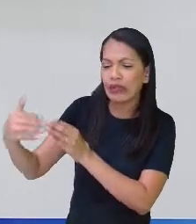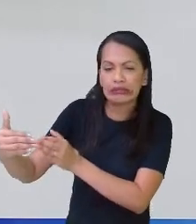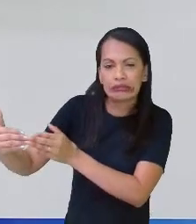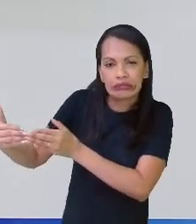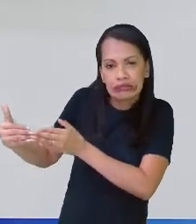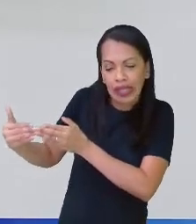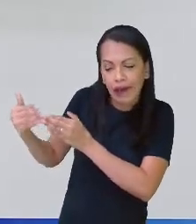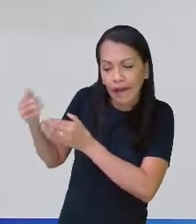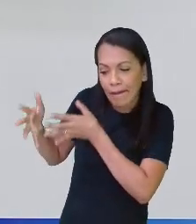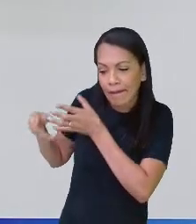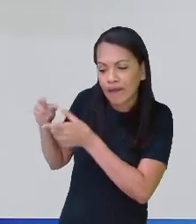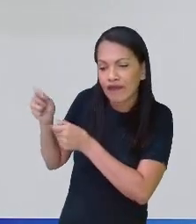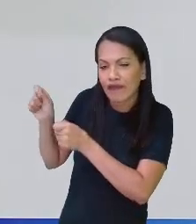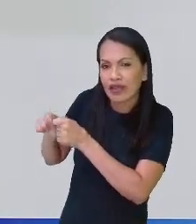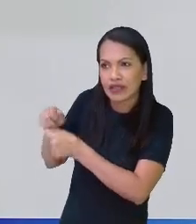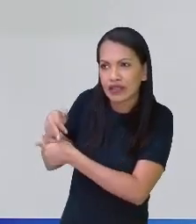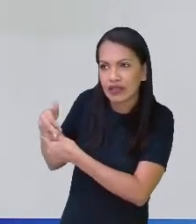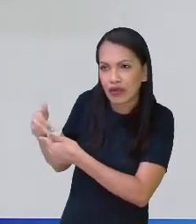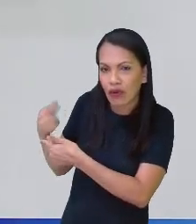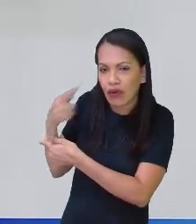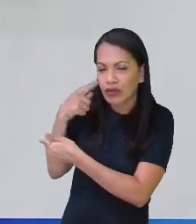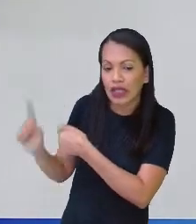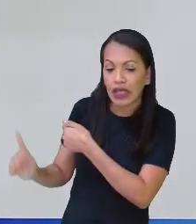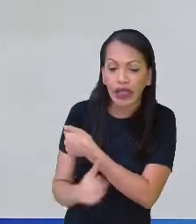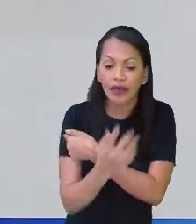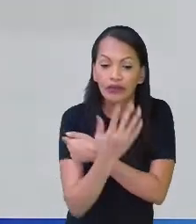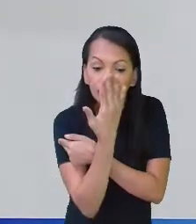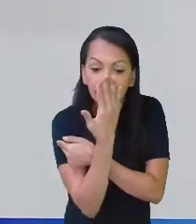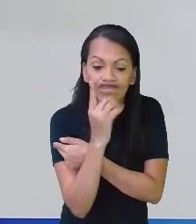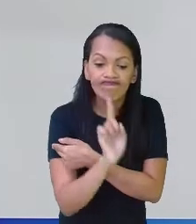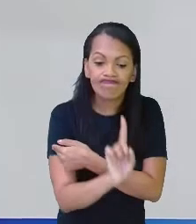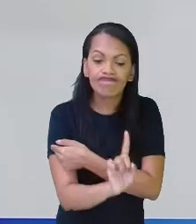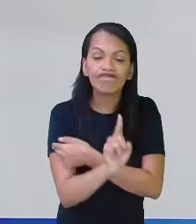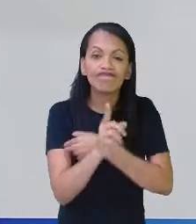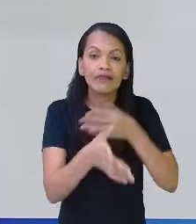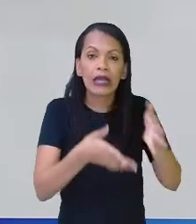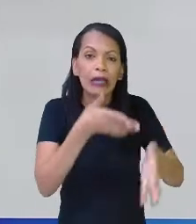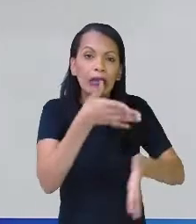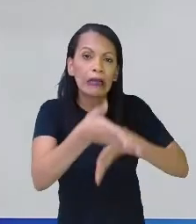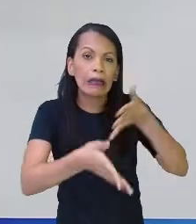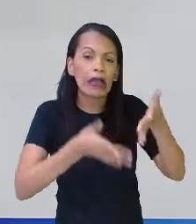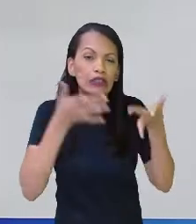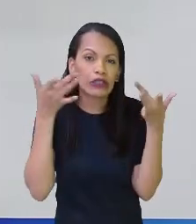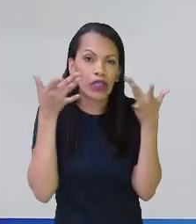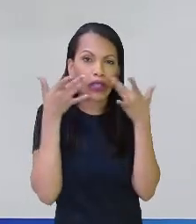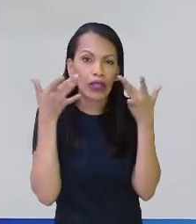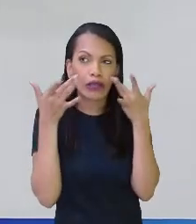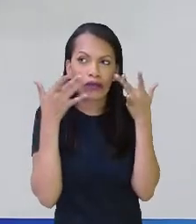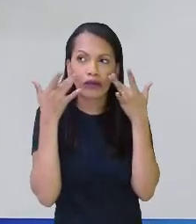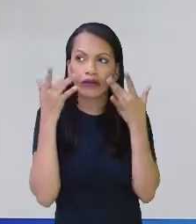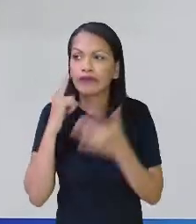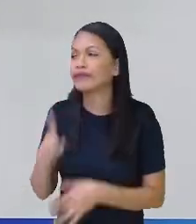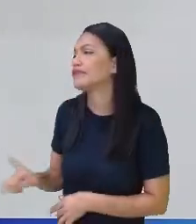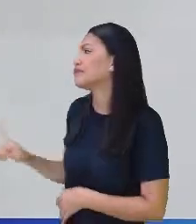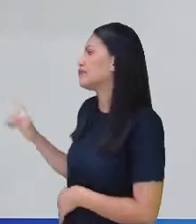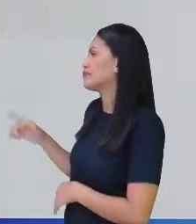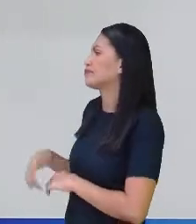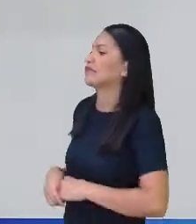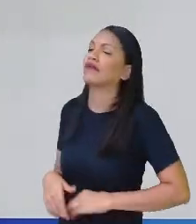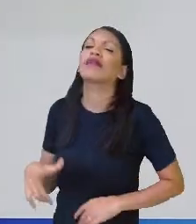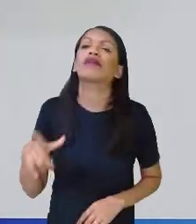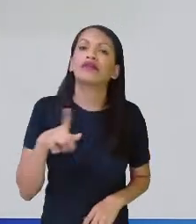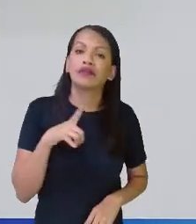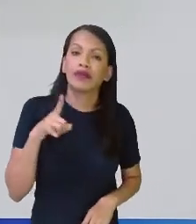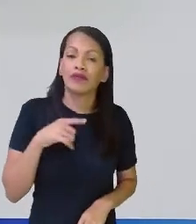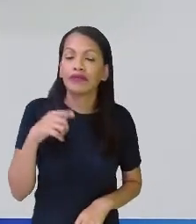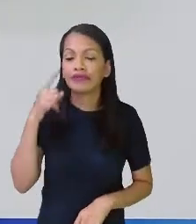ó. Eles estão gravando o som. Deixa eu botar aqui de novo. Eles estão gravando o som através do microfone, tá vendo? E